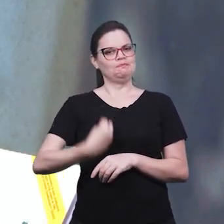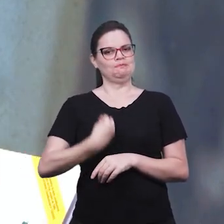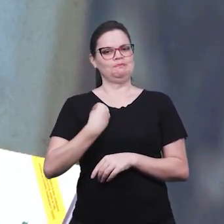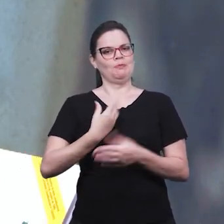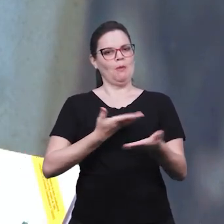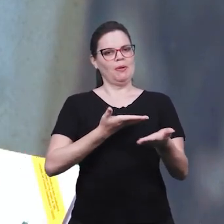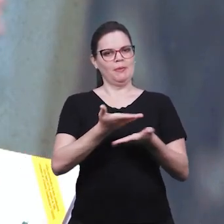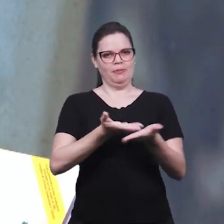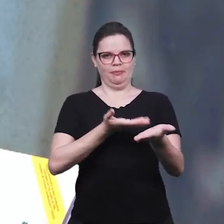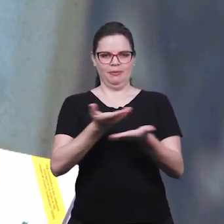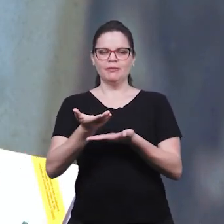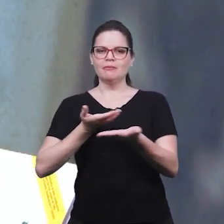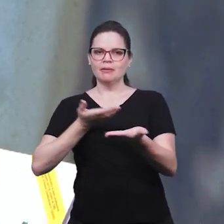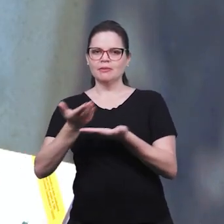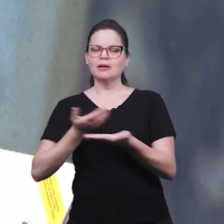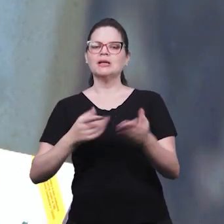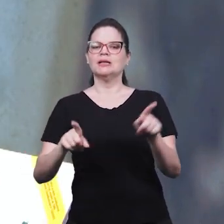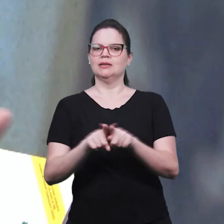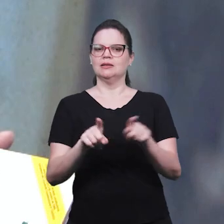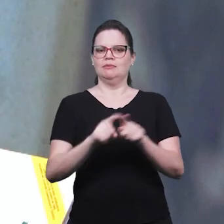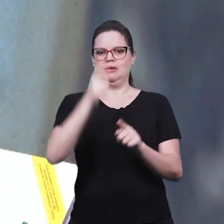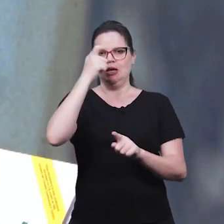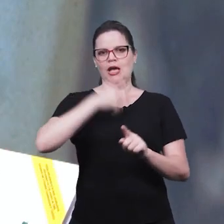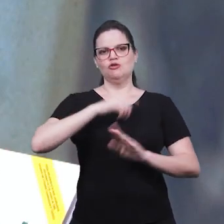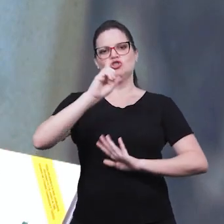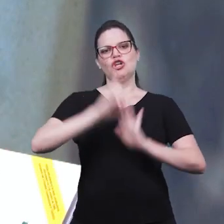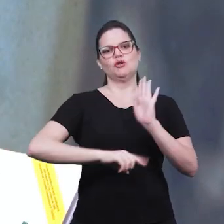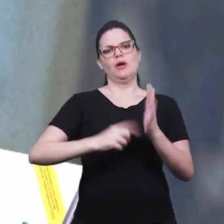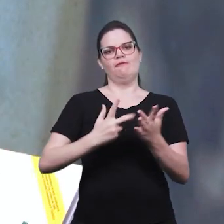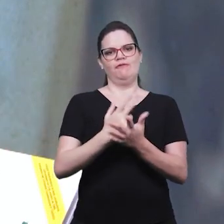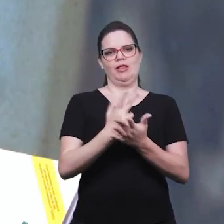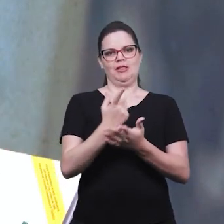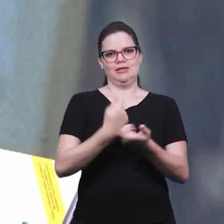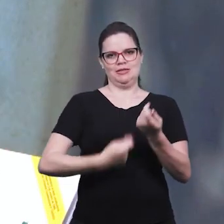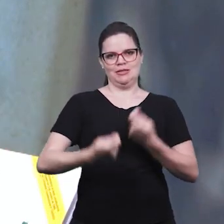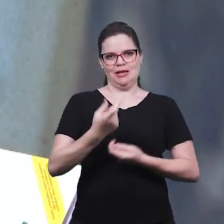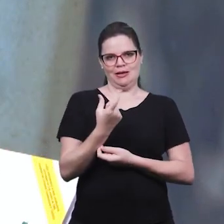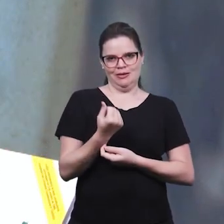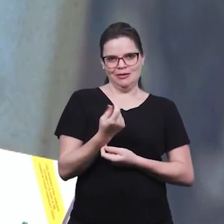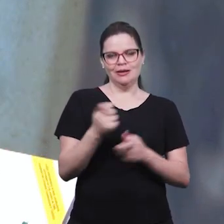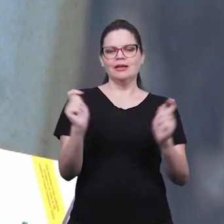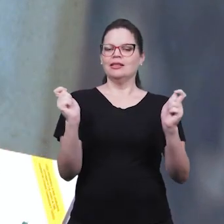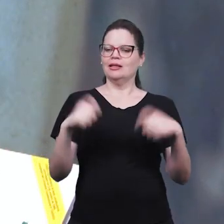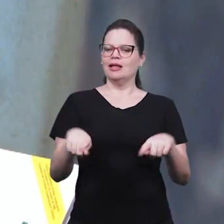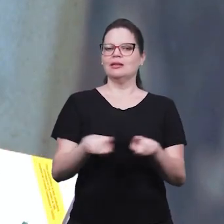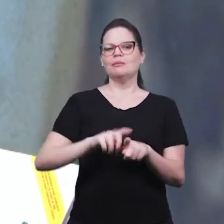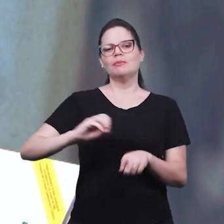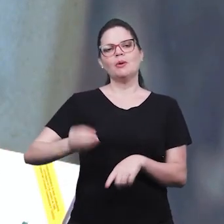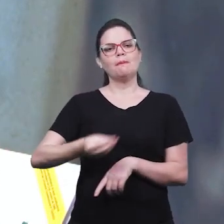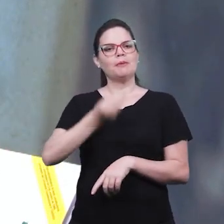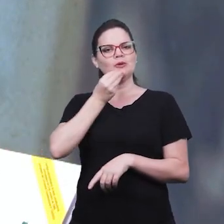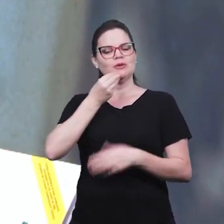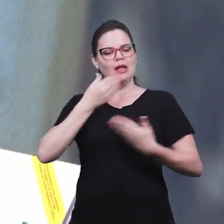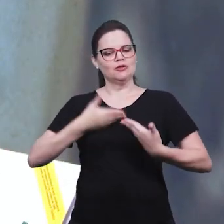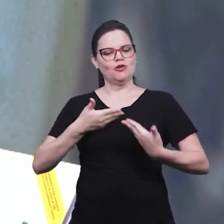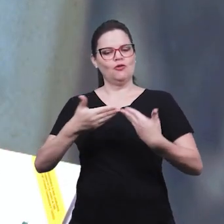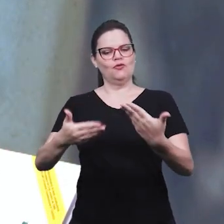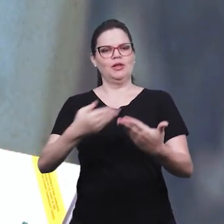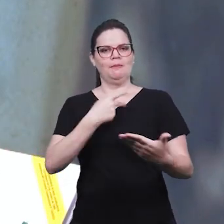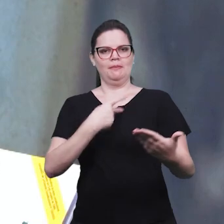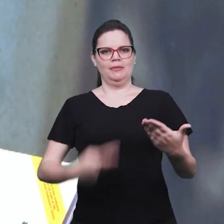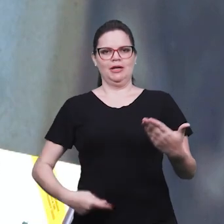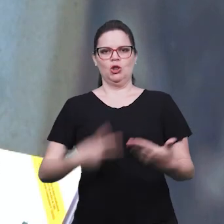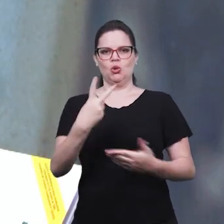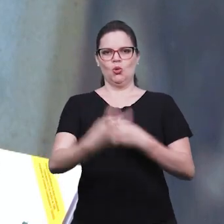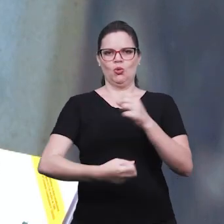também participando ativamente como diretora financeira. Eu também tive a oportunidade para estar como presidente, vai fazer